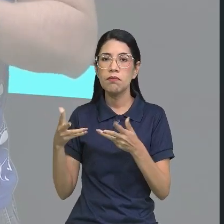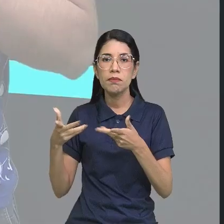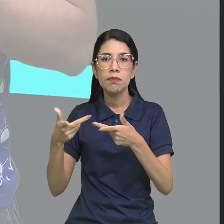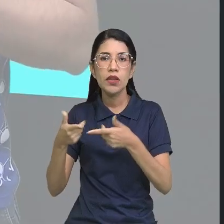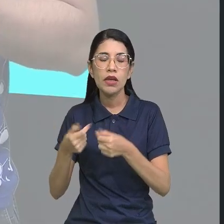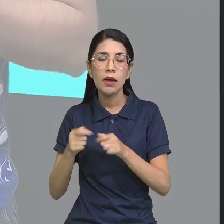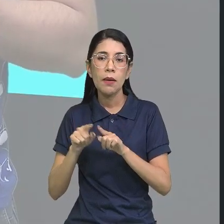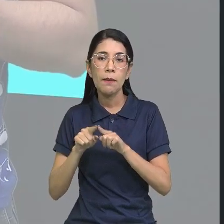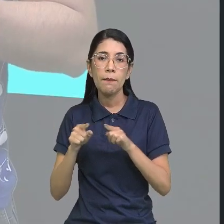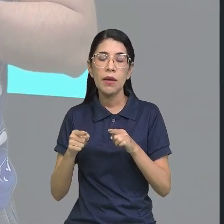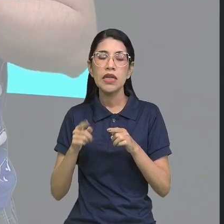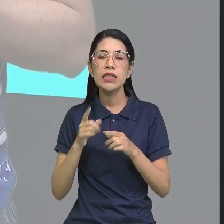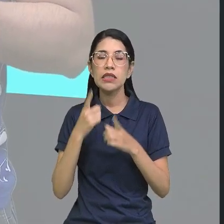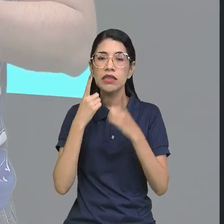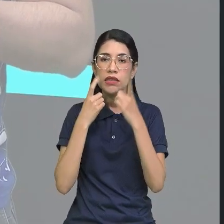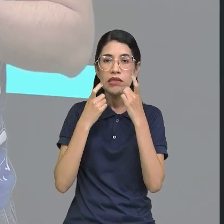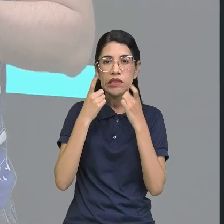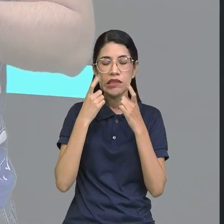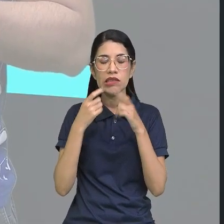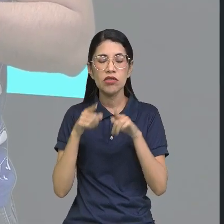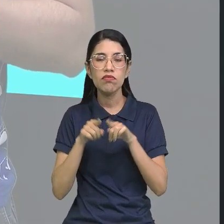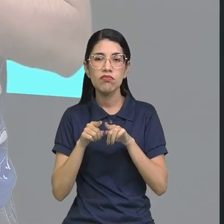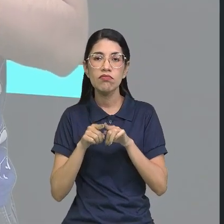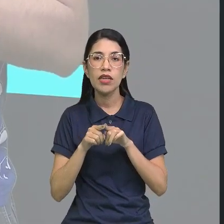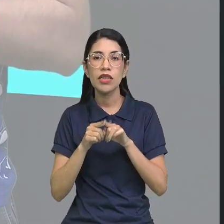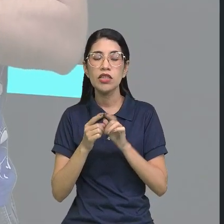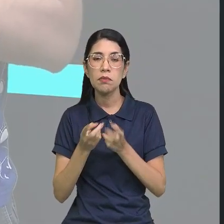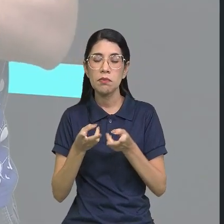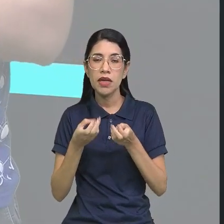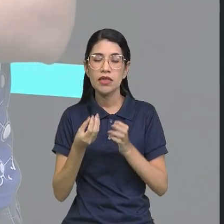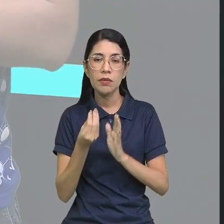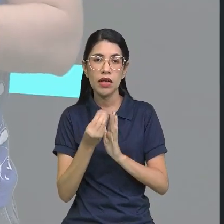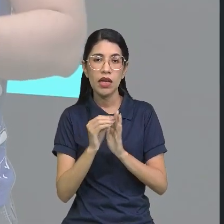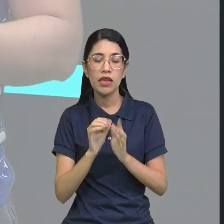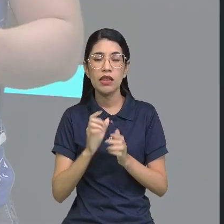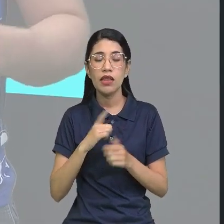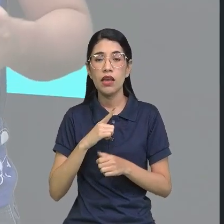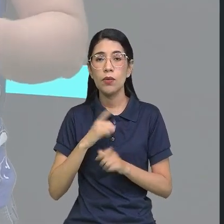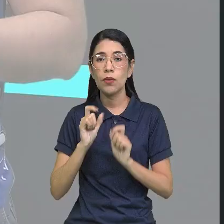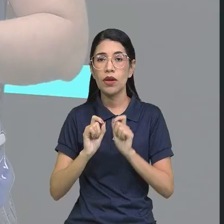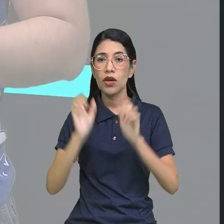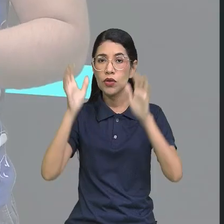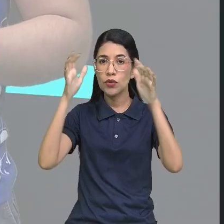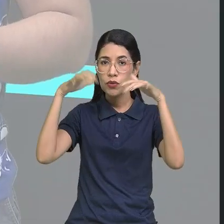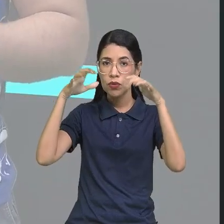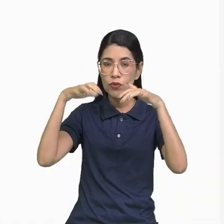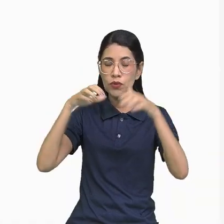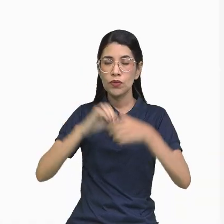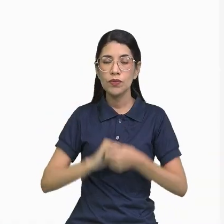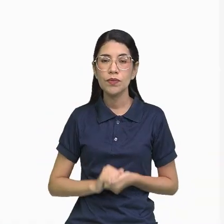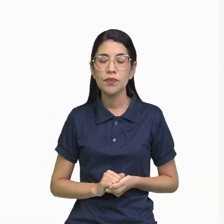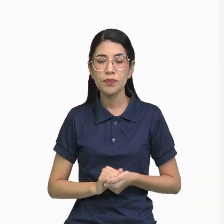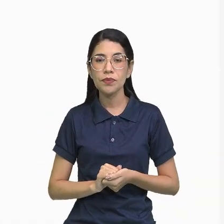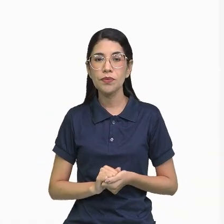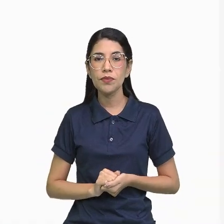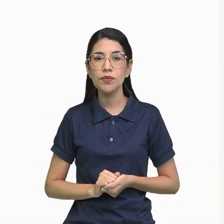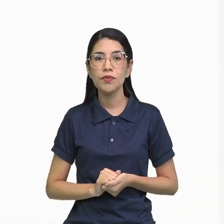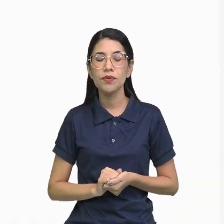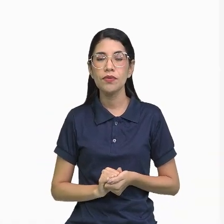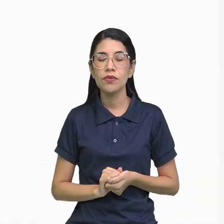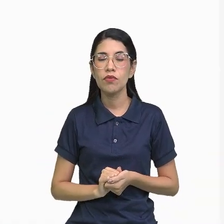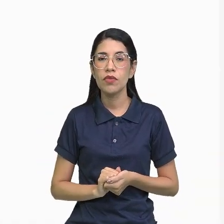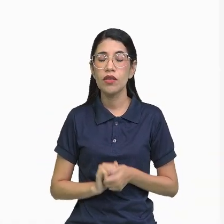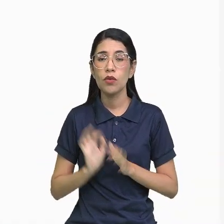mas melancólico também, que a gente percebe que ele coloca seguido de chuva, né? Voltando rapidinho ao nosso texto, para que a gente observe esse